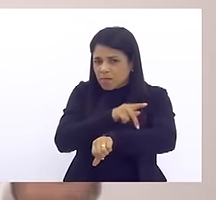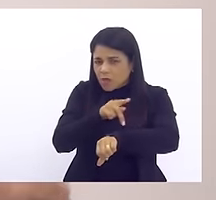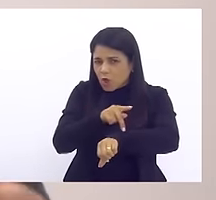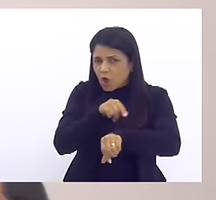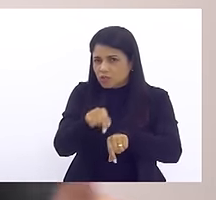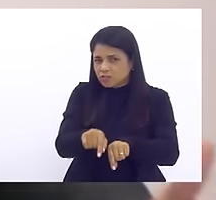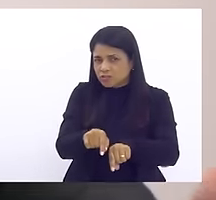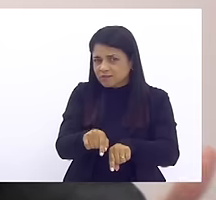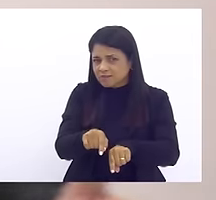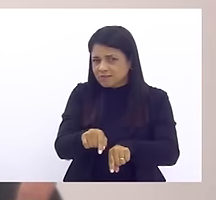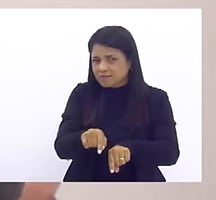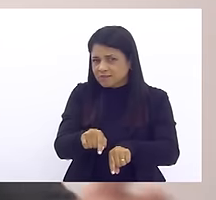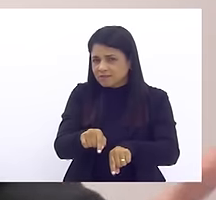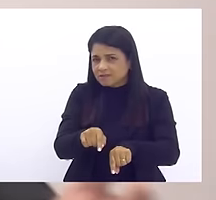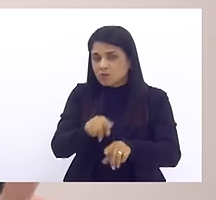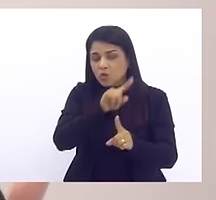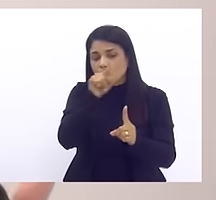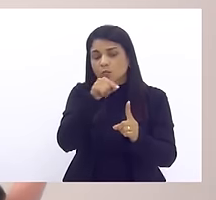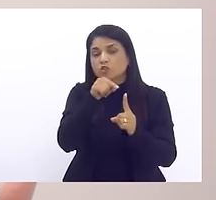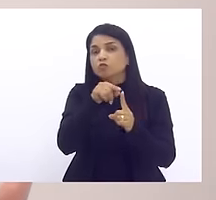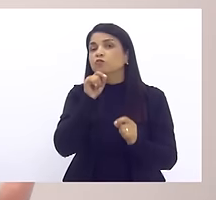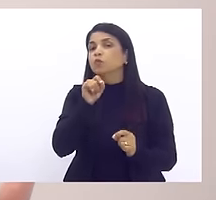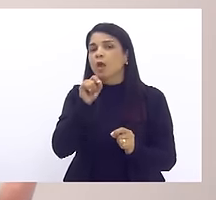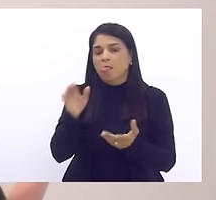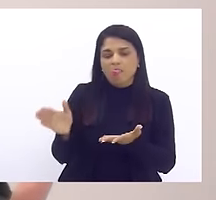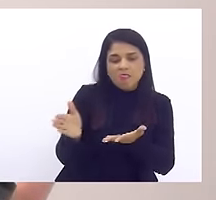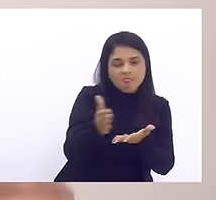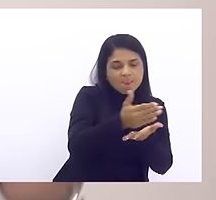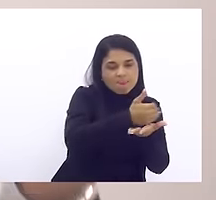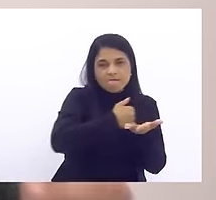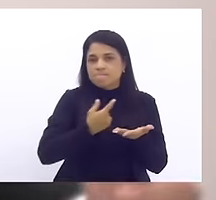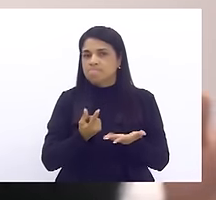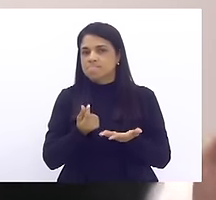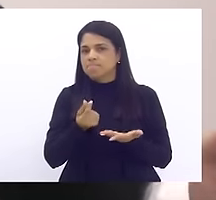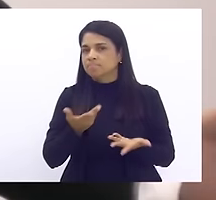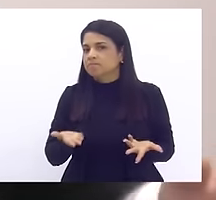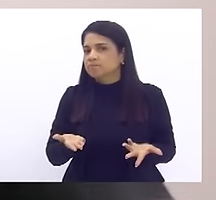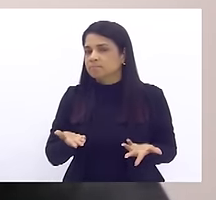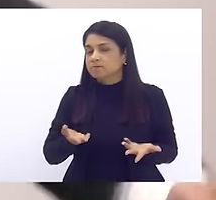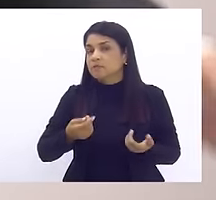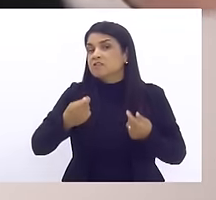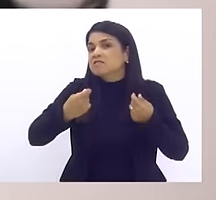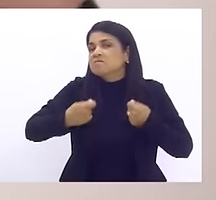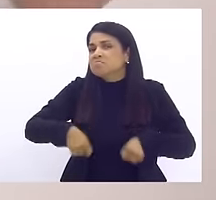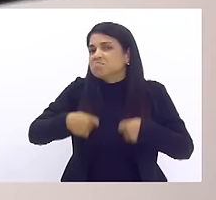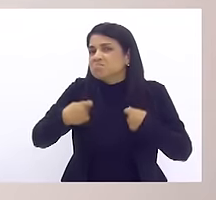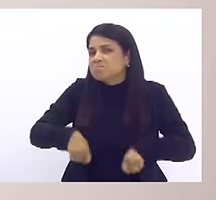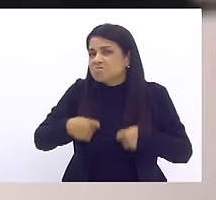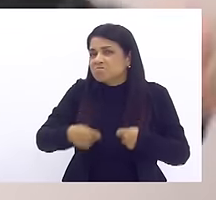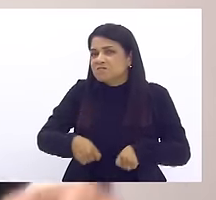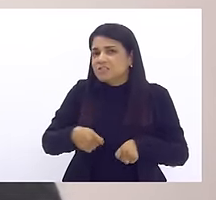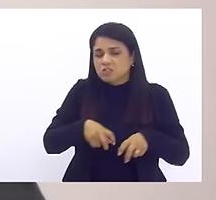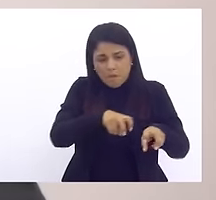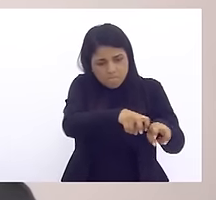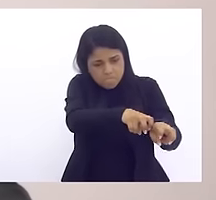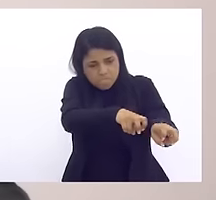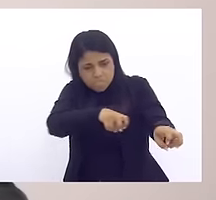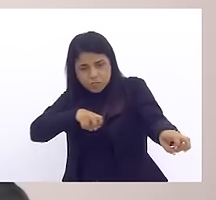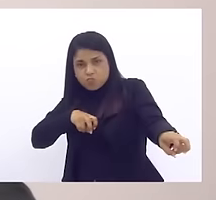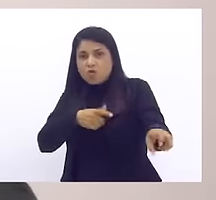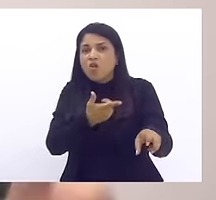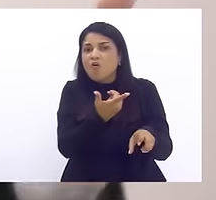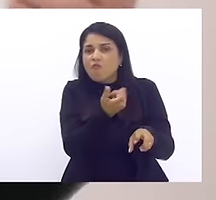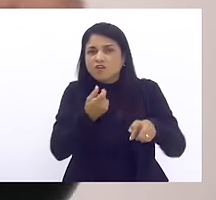e que tem claramente um objetivo arrecadatório Qual é a necessidade no dia de domingo ter 20 rebotes e Federados